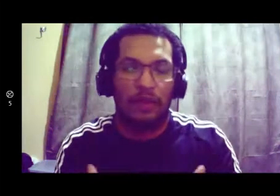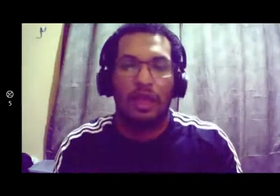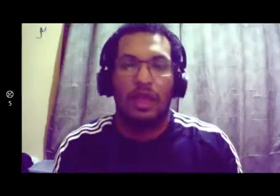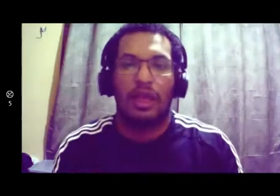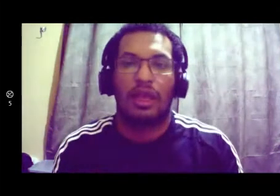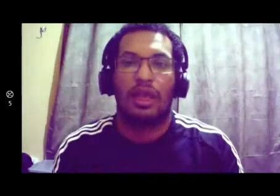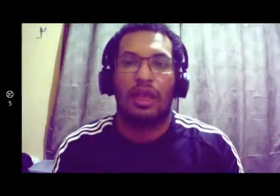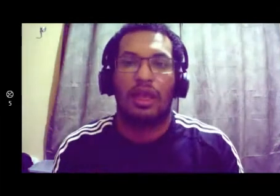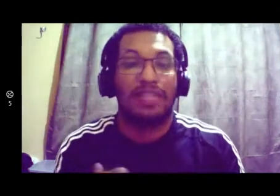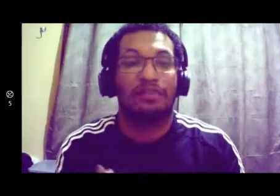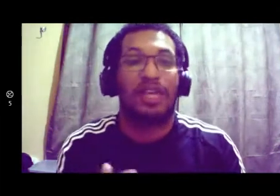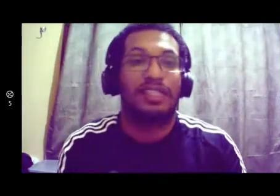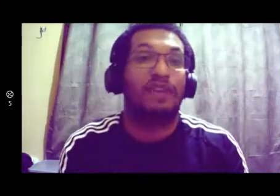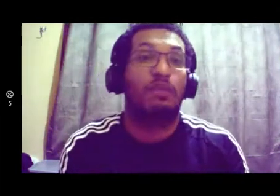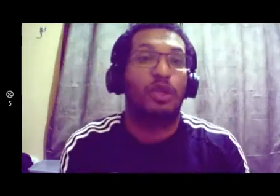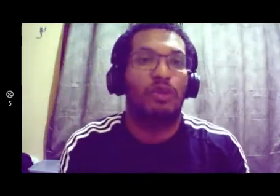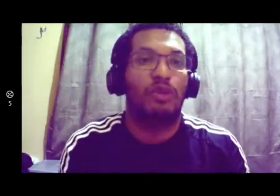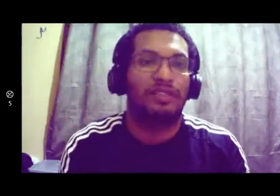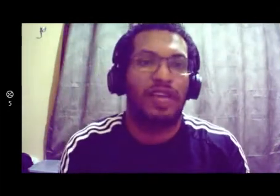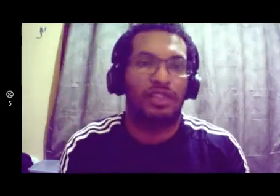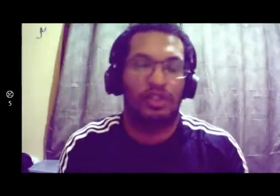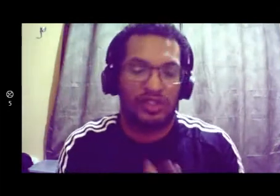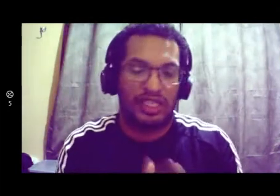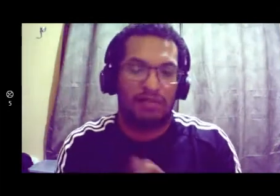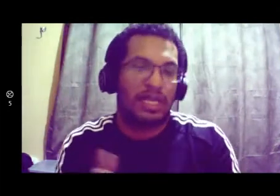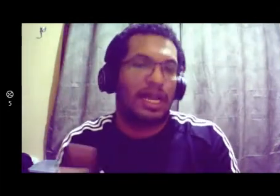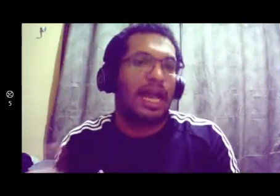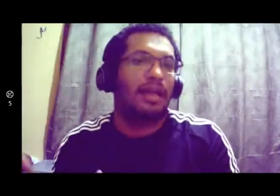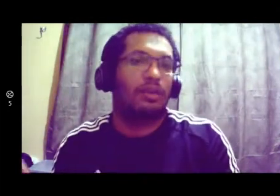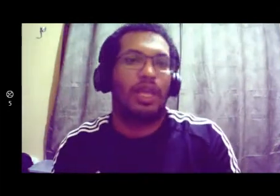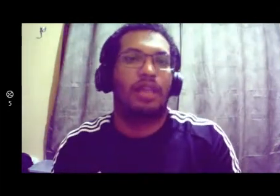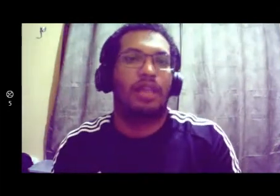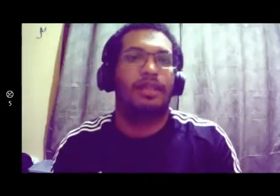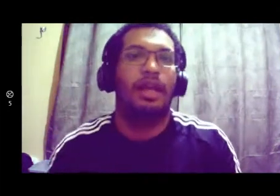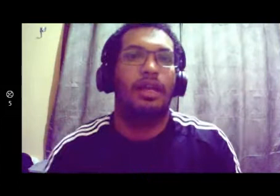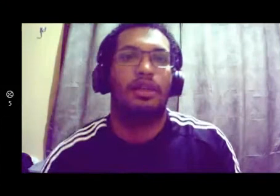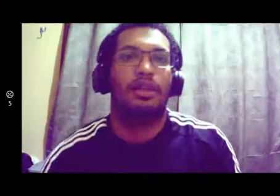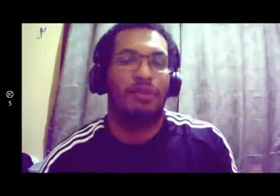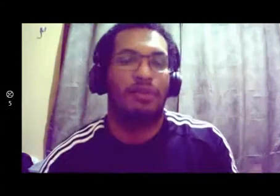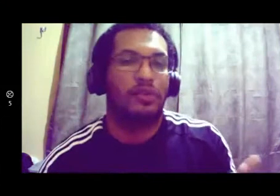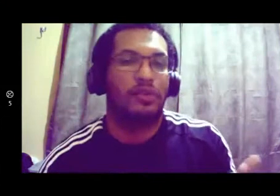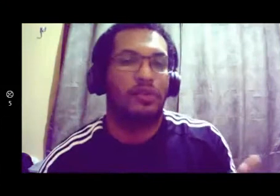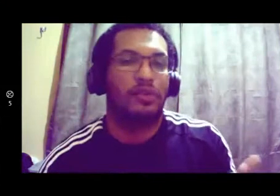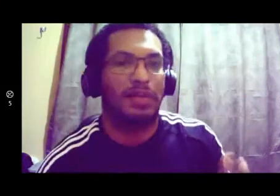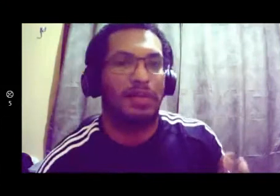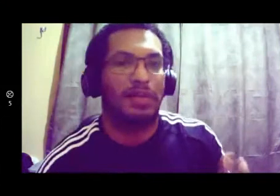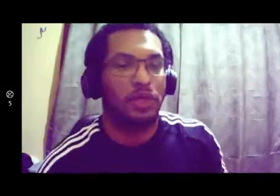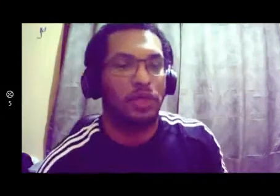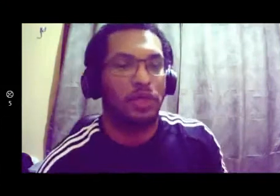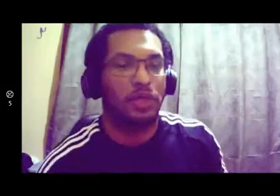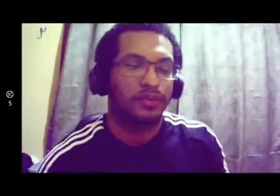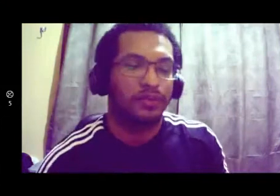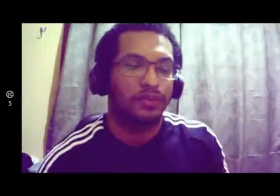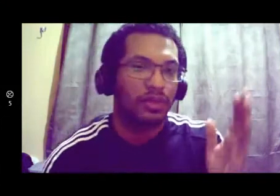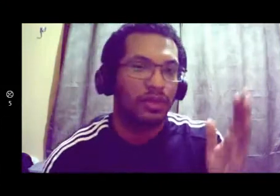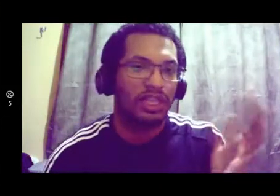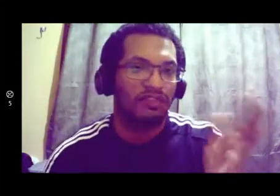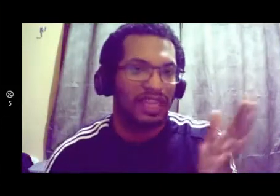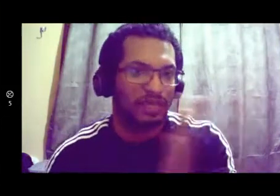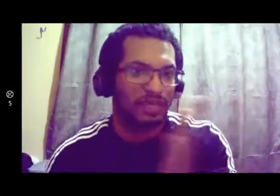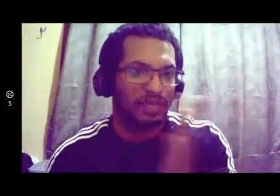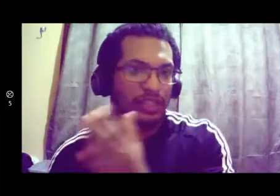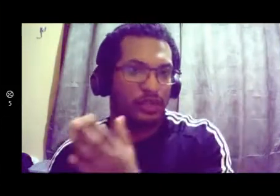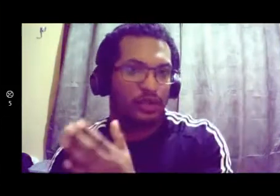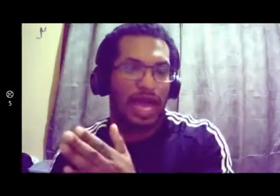treinar. Mas às vezes fica muito mais fácil de você explicar, orientar. Então, para vocês farmacêuticos, que